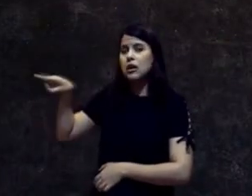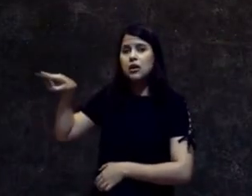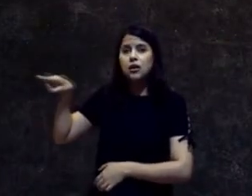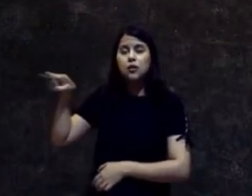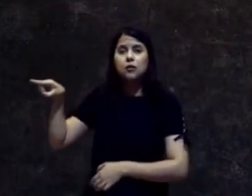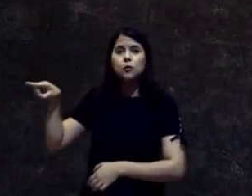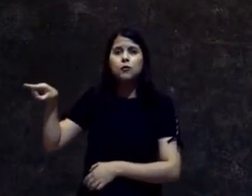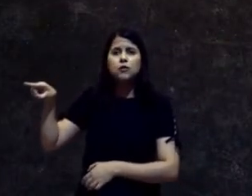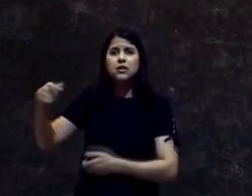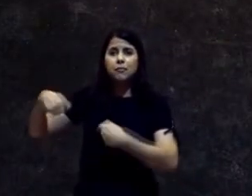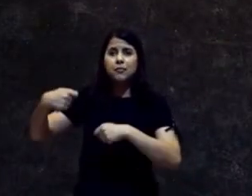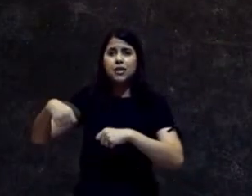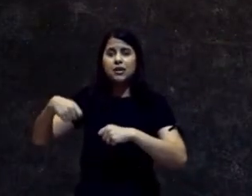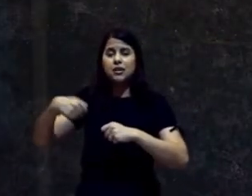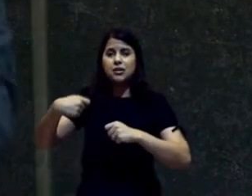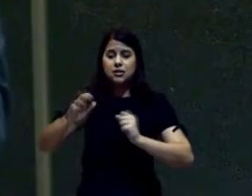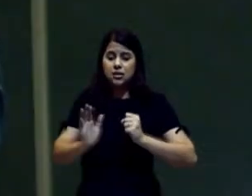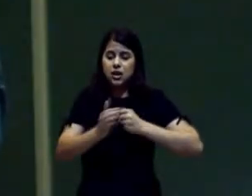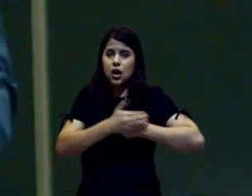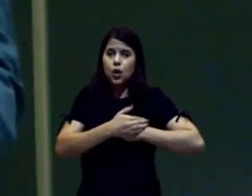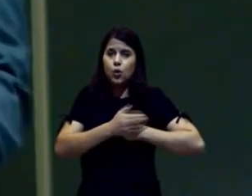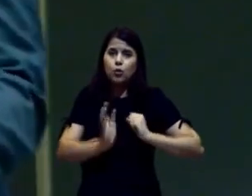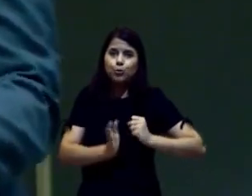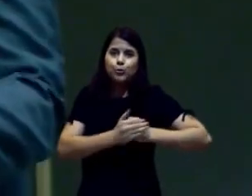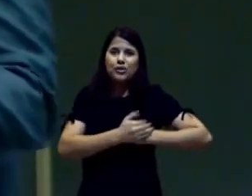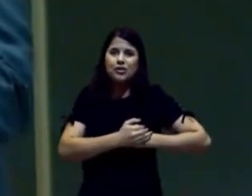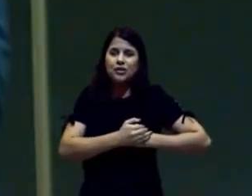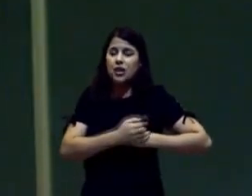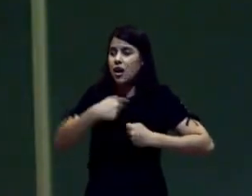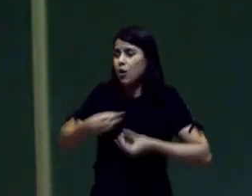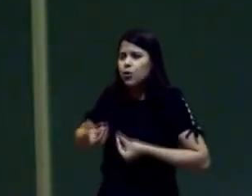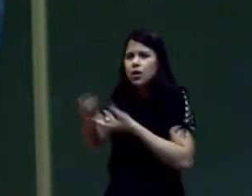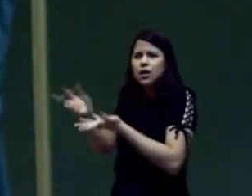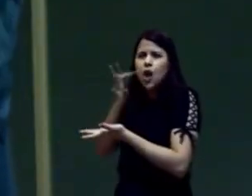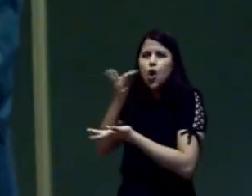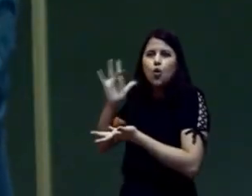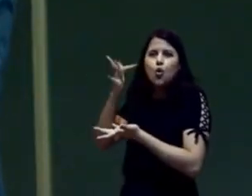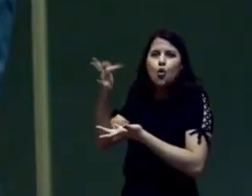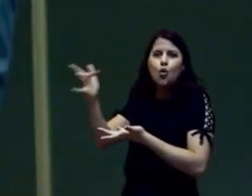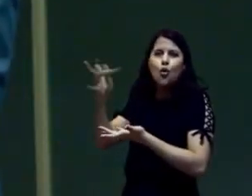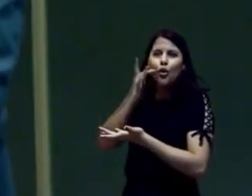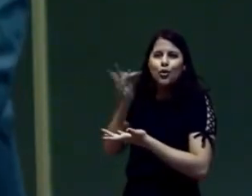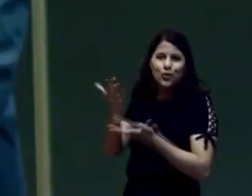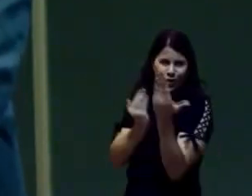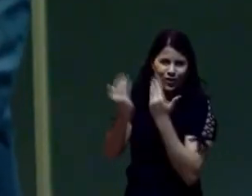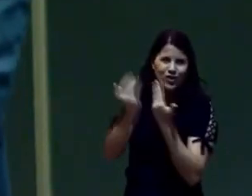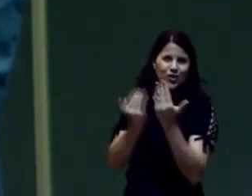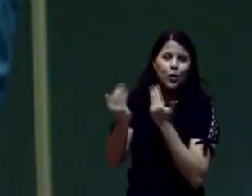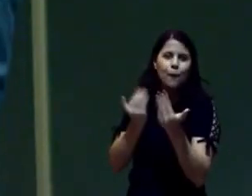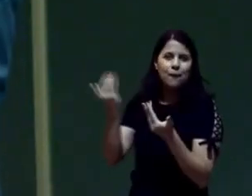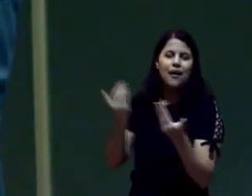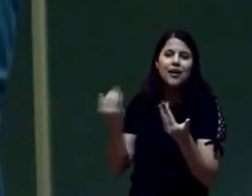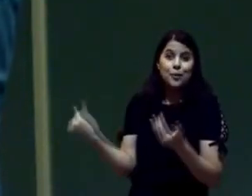foi confiado. Ele está dizendo: Timóteo, eu estou transmitindo um tesouro. Sabe o que me chama a atenção? Me permita um parêntese. É como